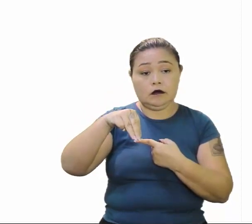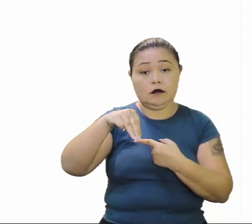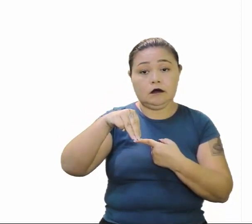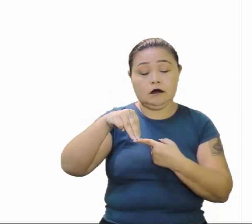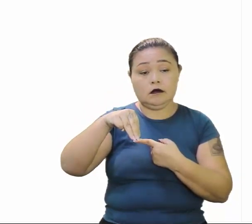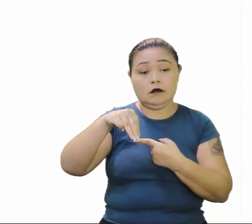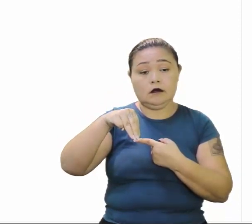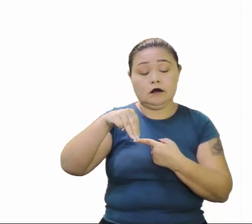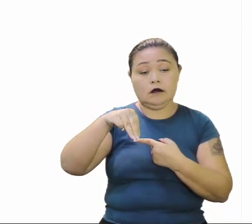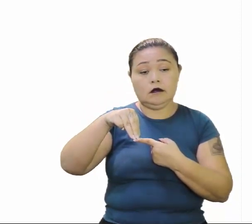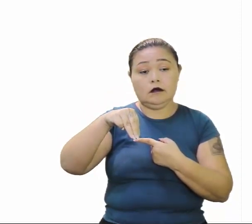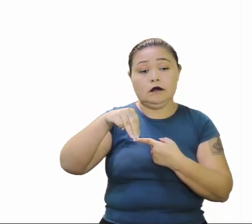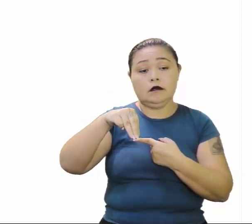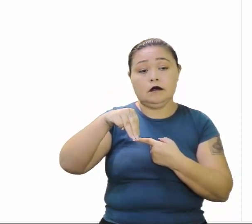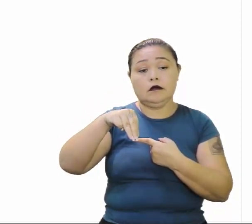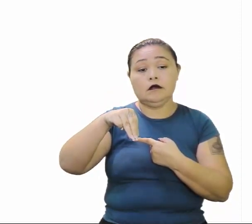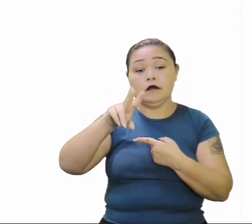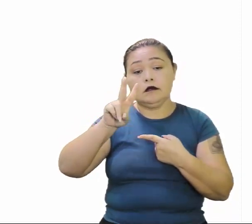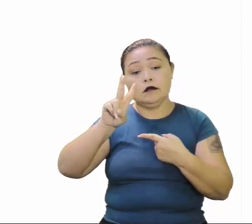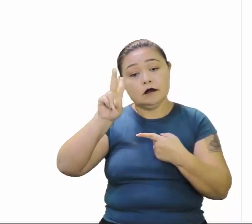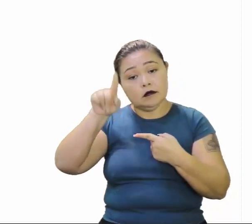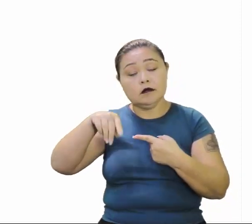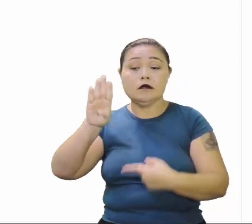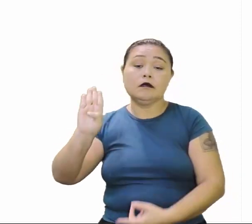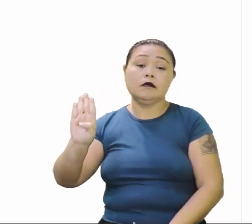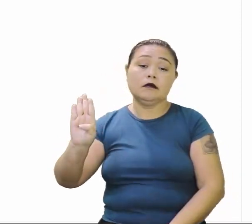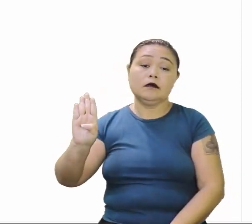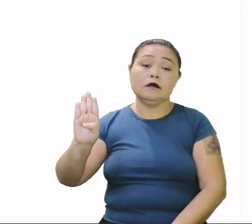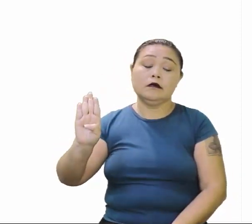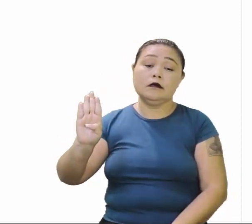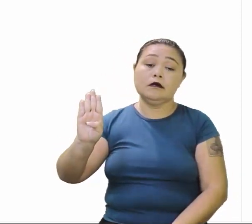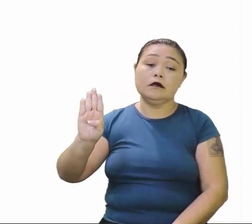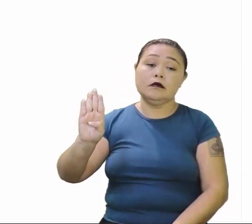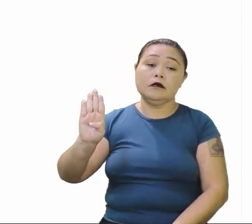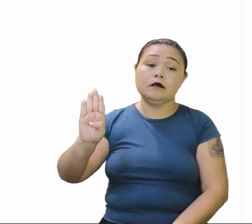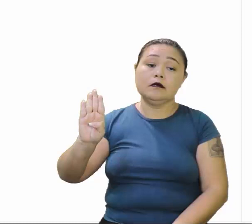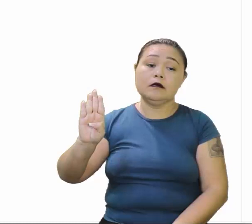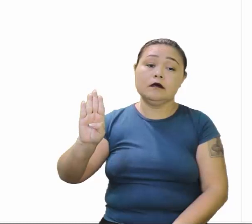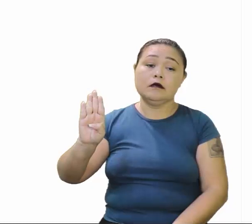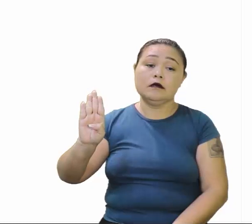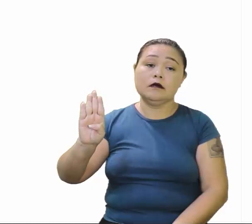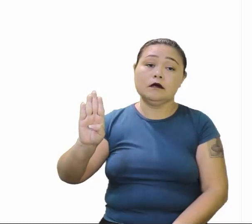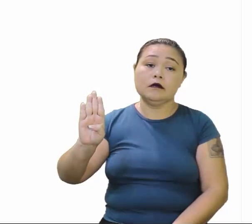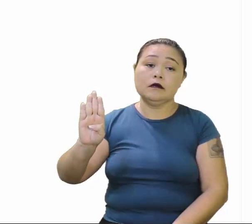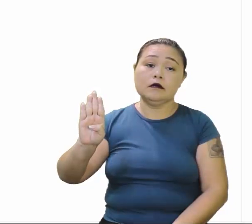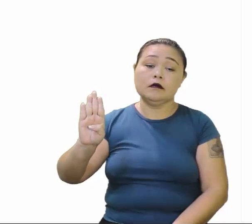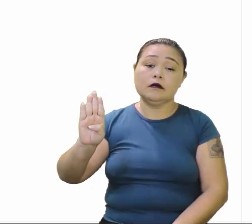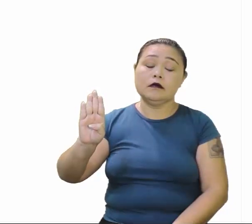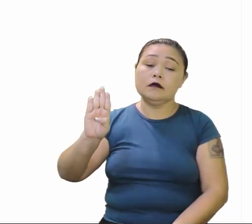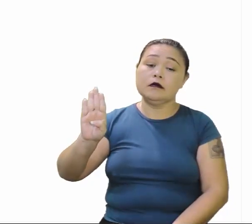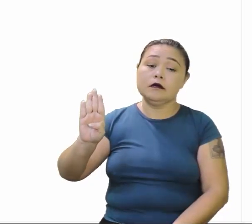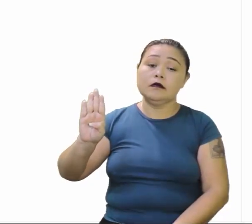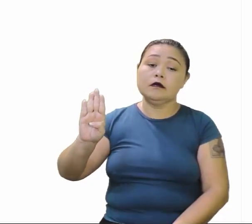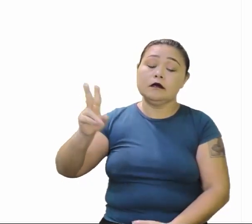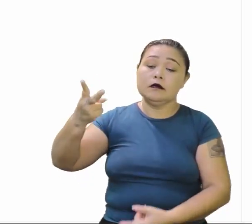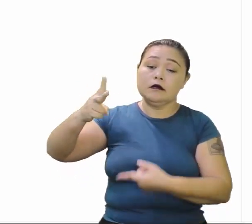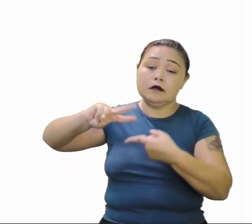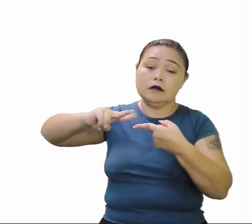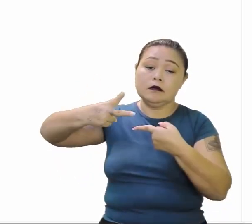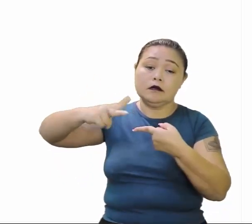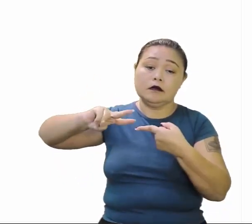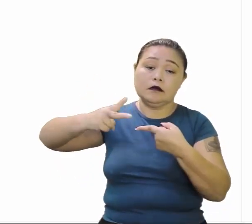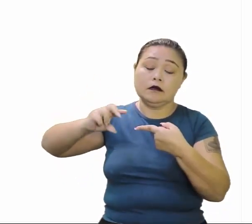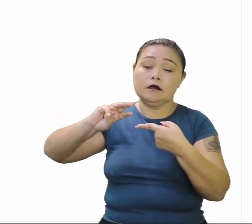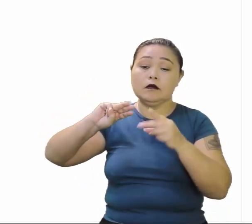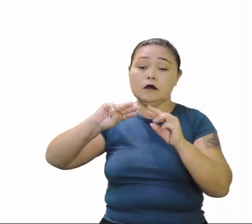meia a densidade de B. Na densidade de B, nós vimos que relacionando a